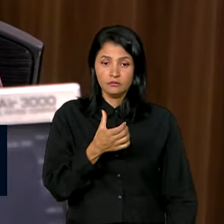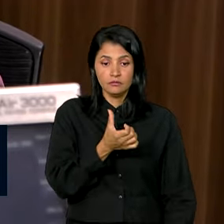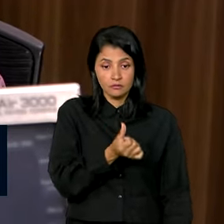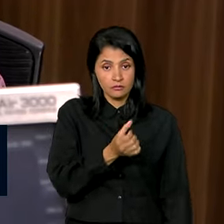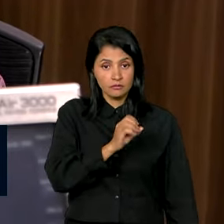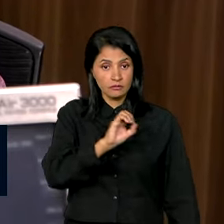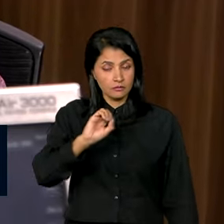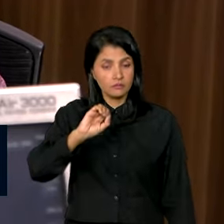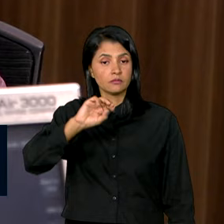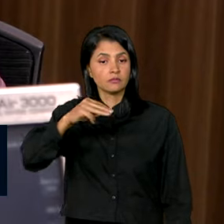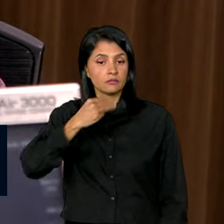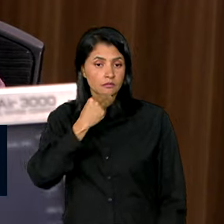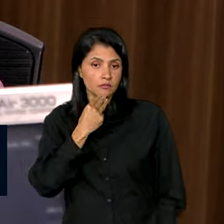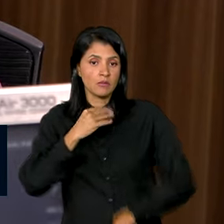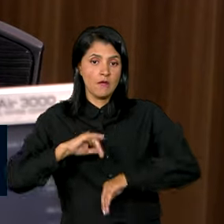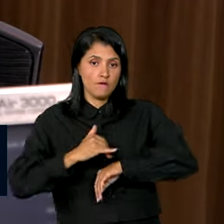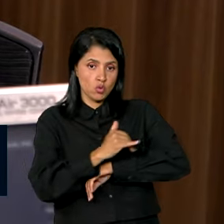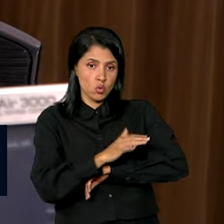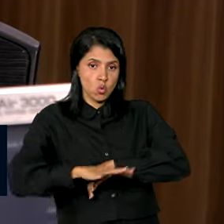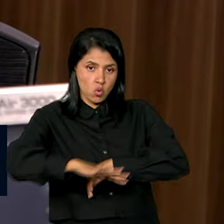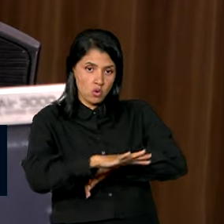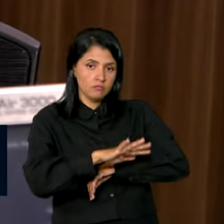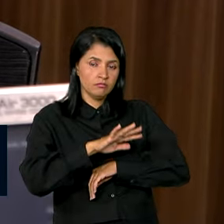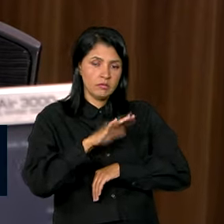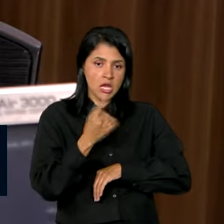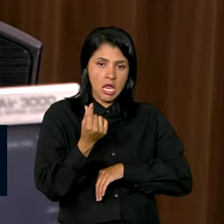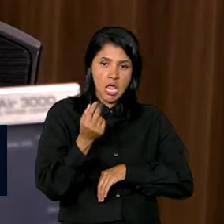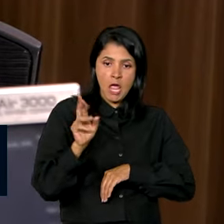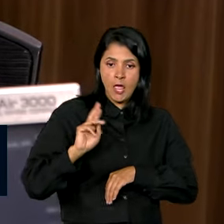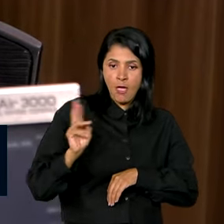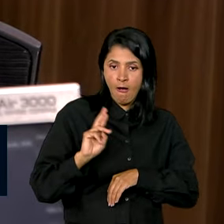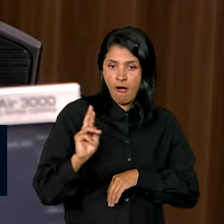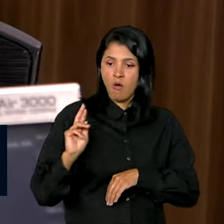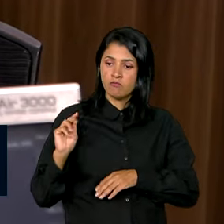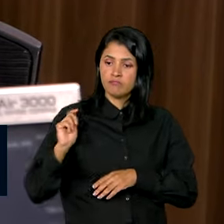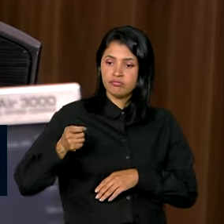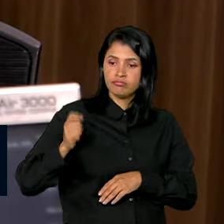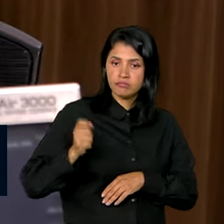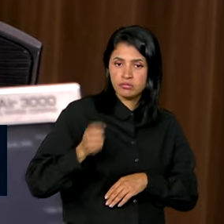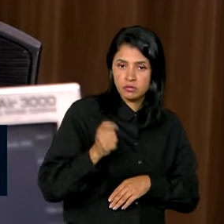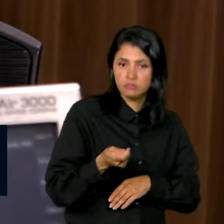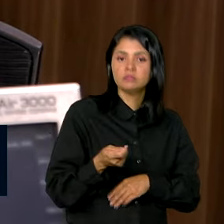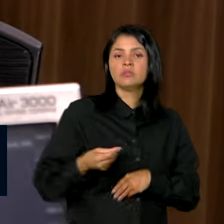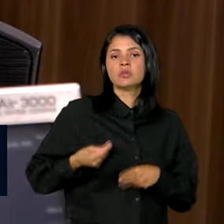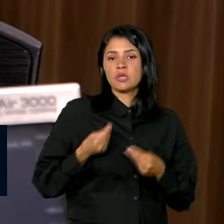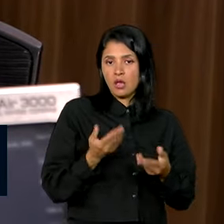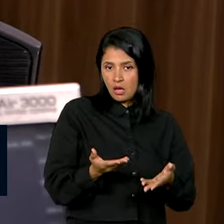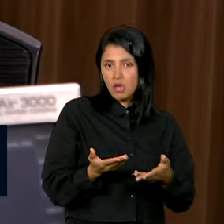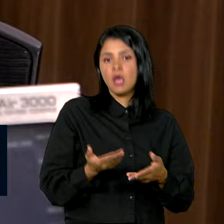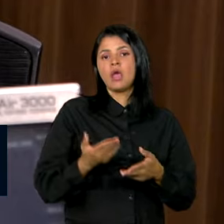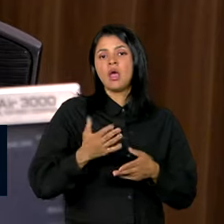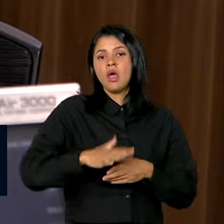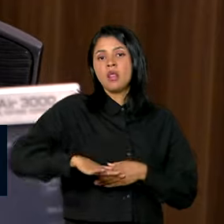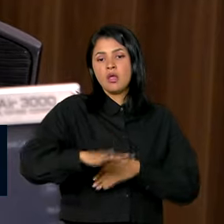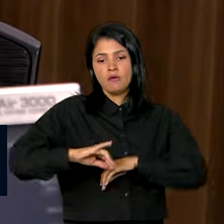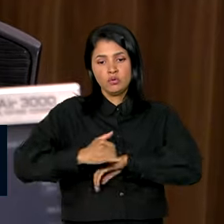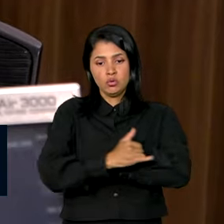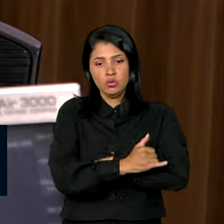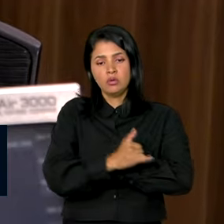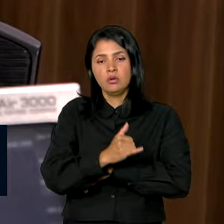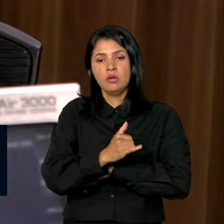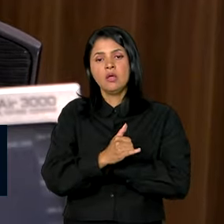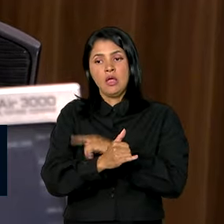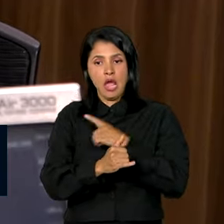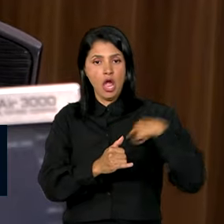600 milhões de infraestrutura, para cada real que o Estado der colocar na infraestrutura, a gente vai colocar